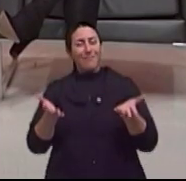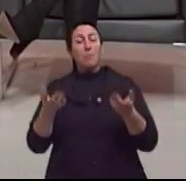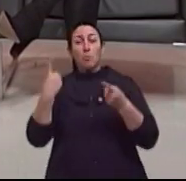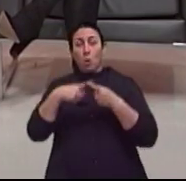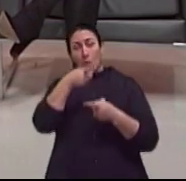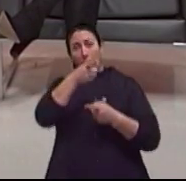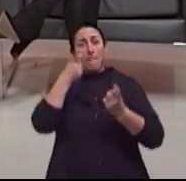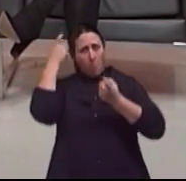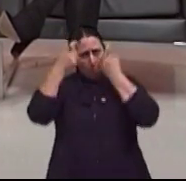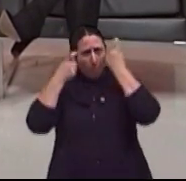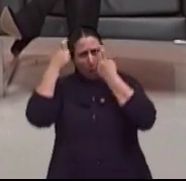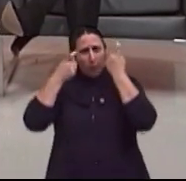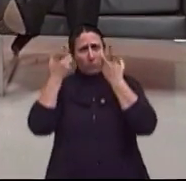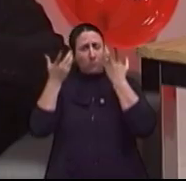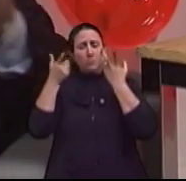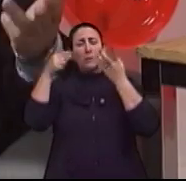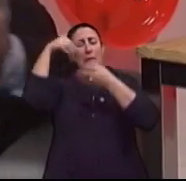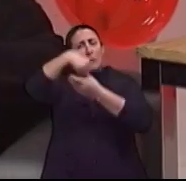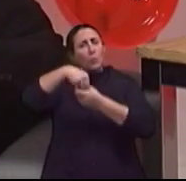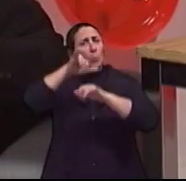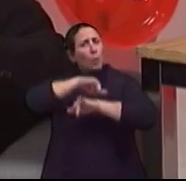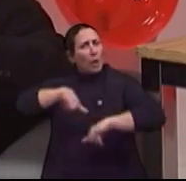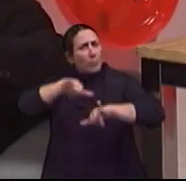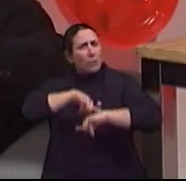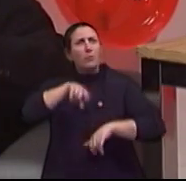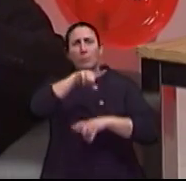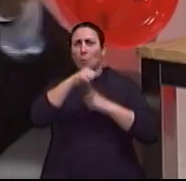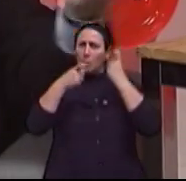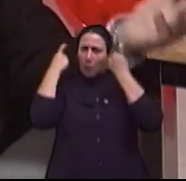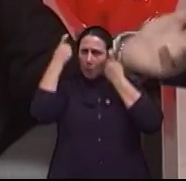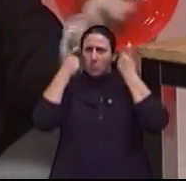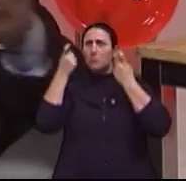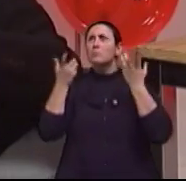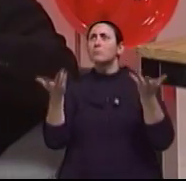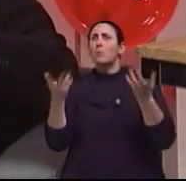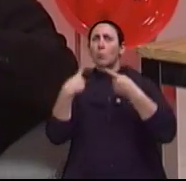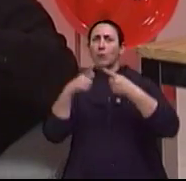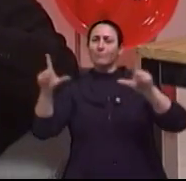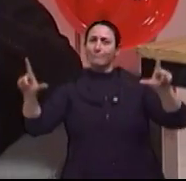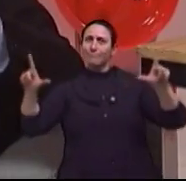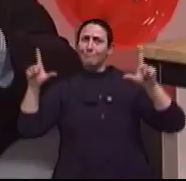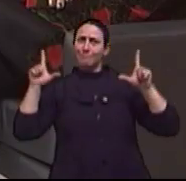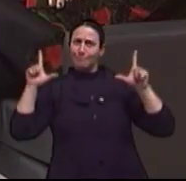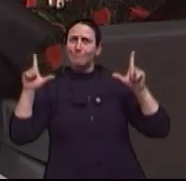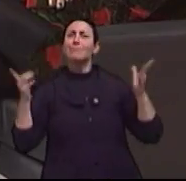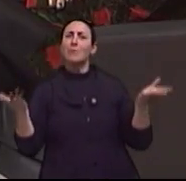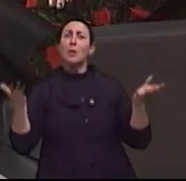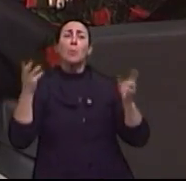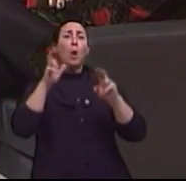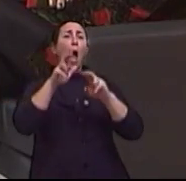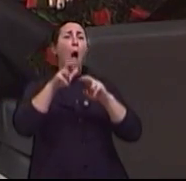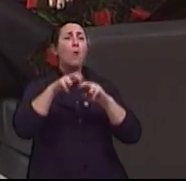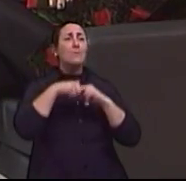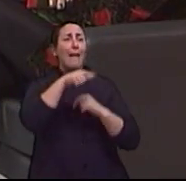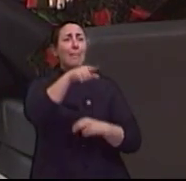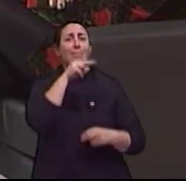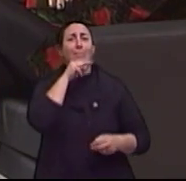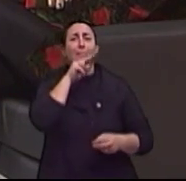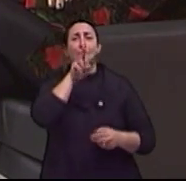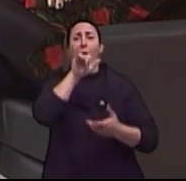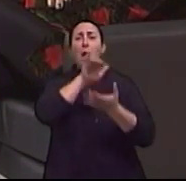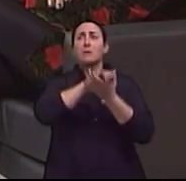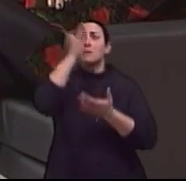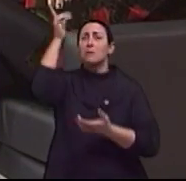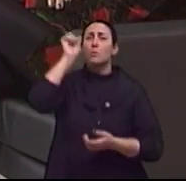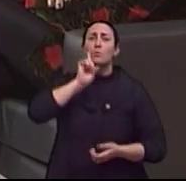preocupada com o teu próximo programa tá preocupada na netinha que vai casar nos Estados Unidos tá preocupado na tua